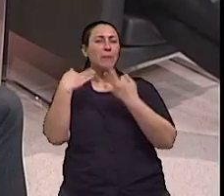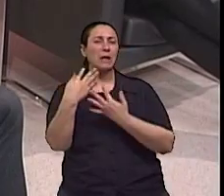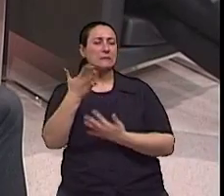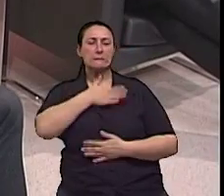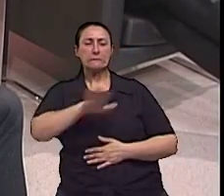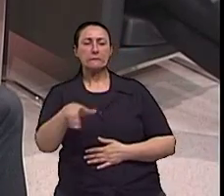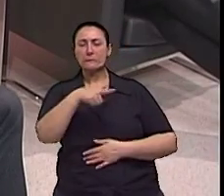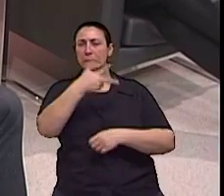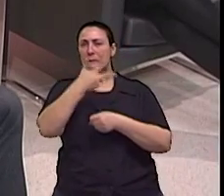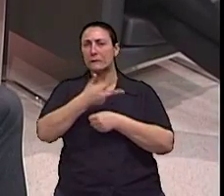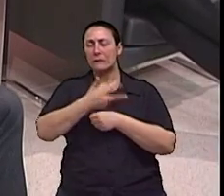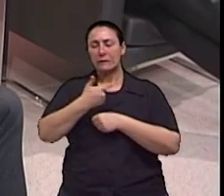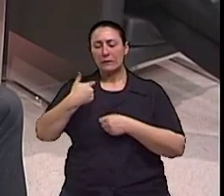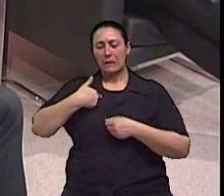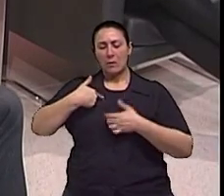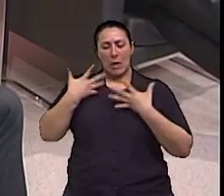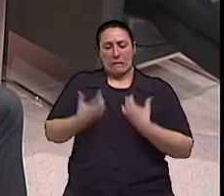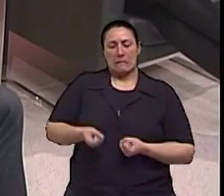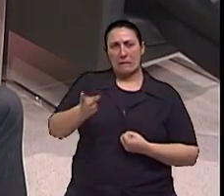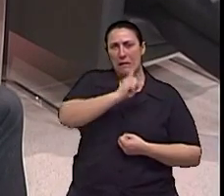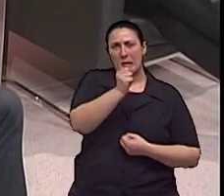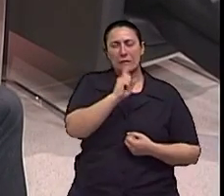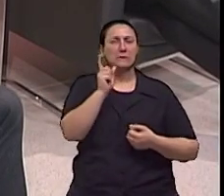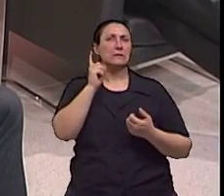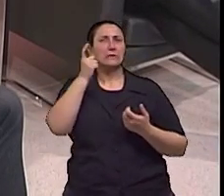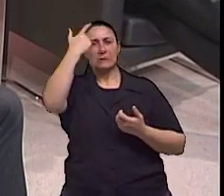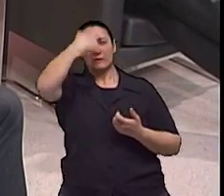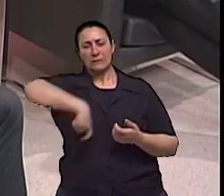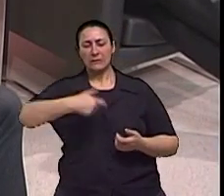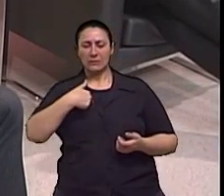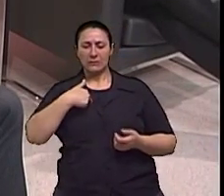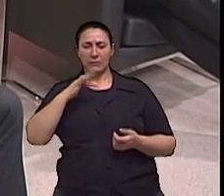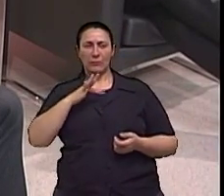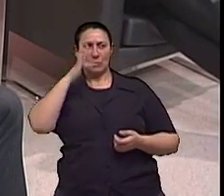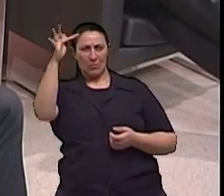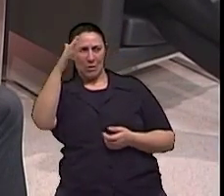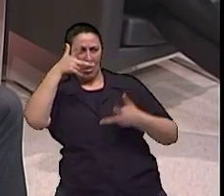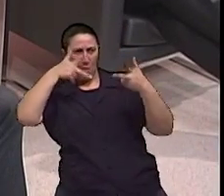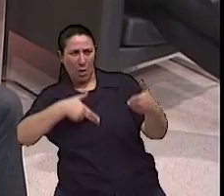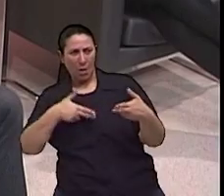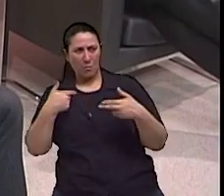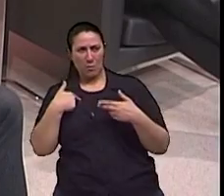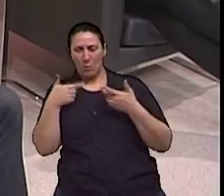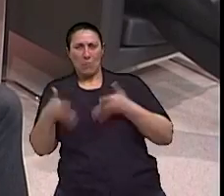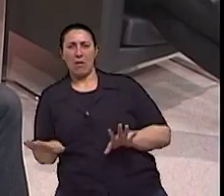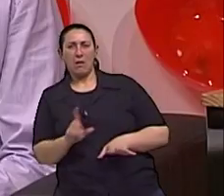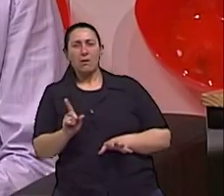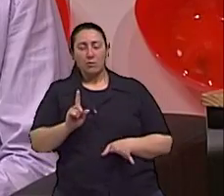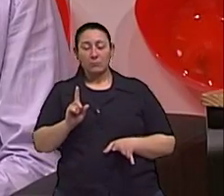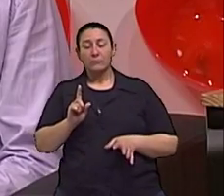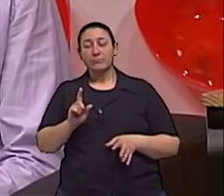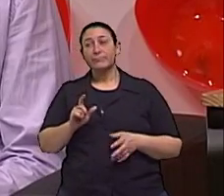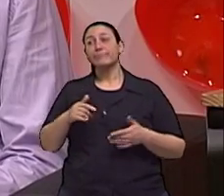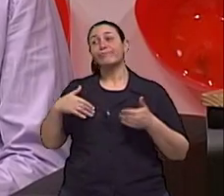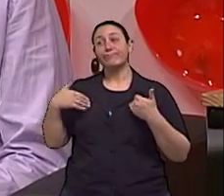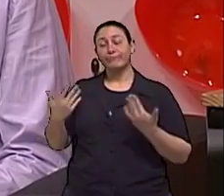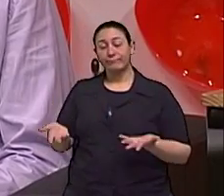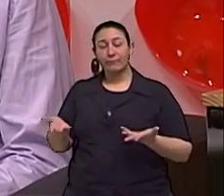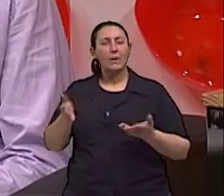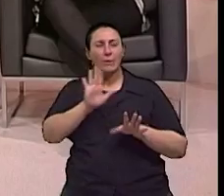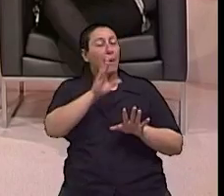não quer se ver velho? E será que não pensa, será que eu vou ser ele amanhã? É, o ser humano